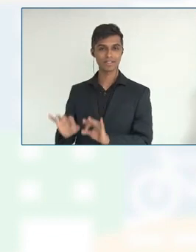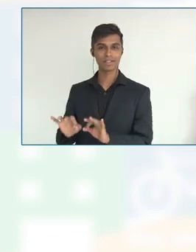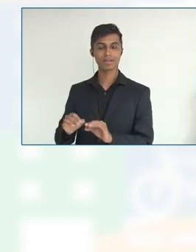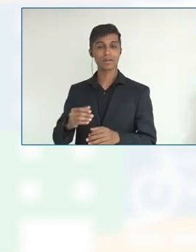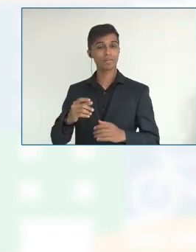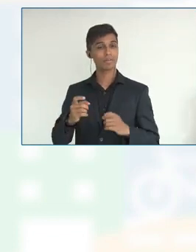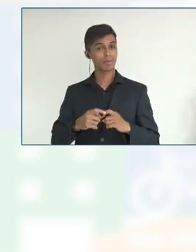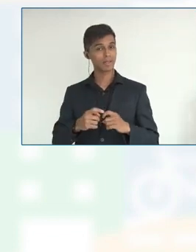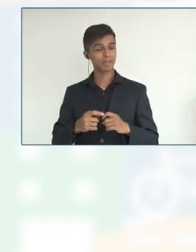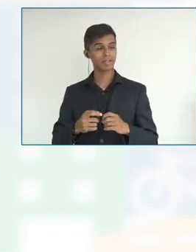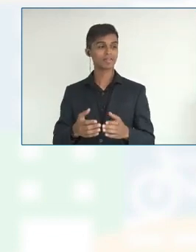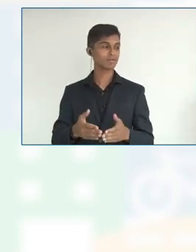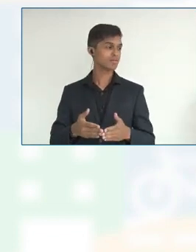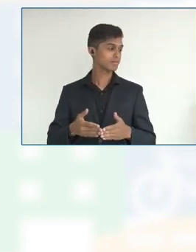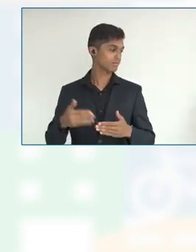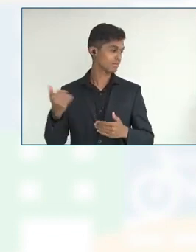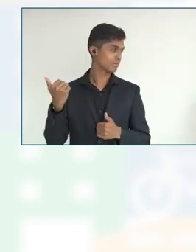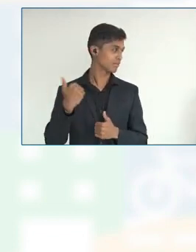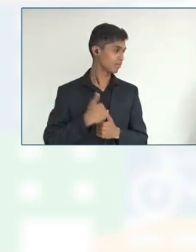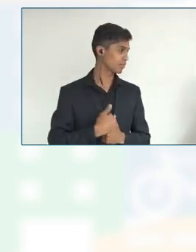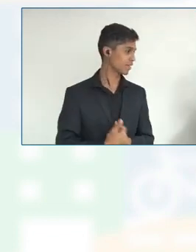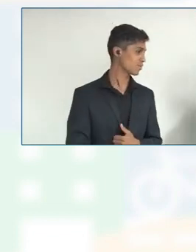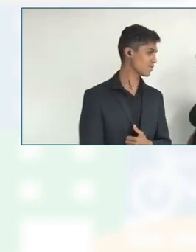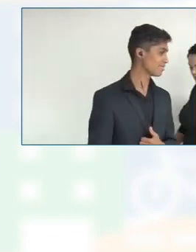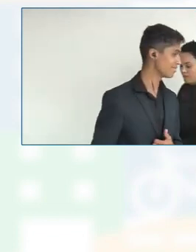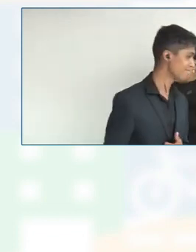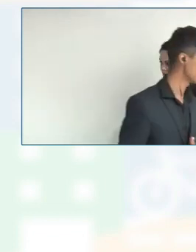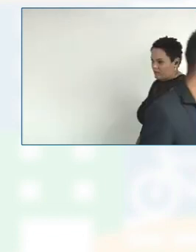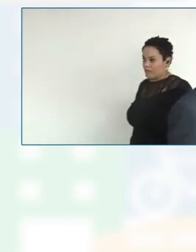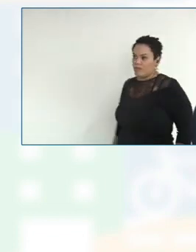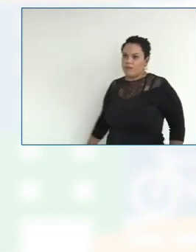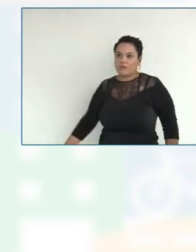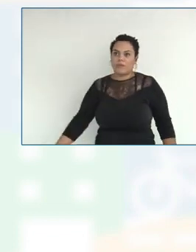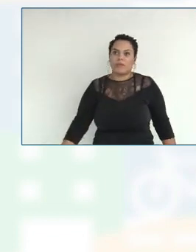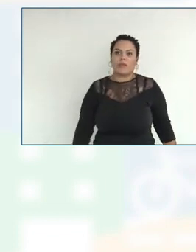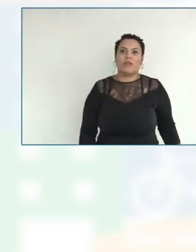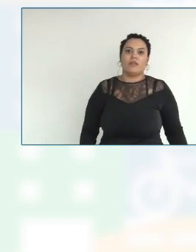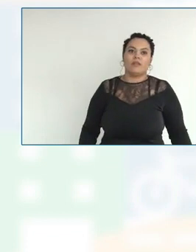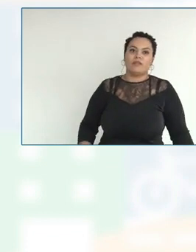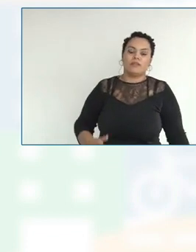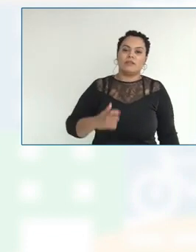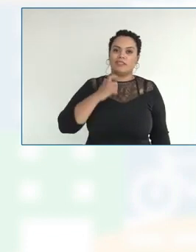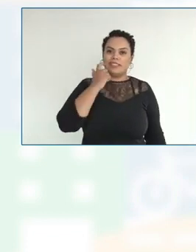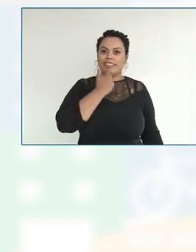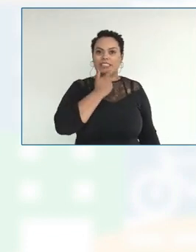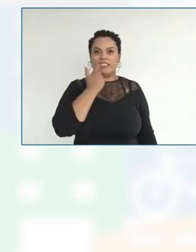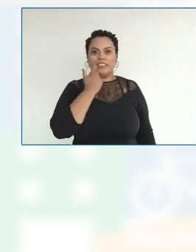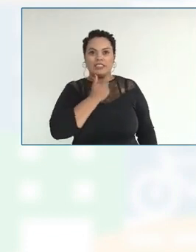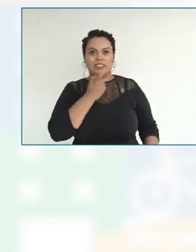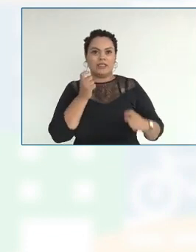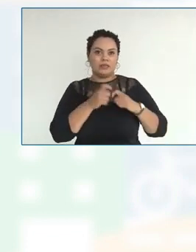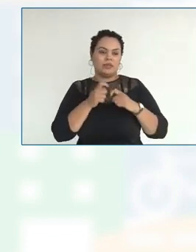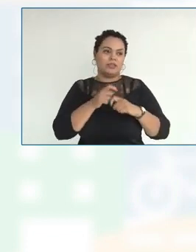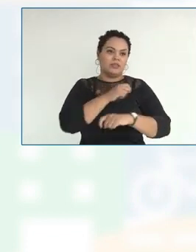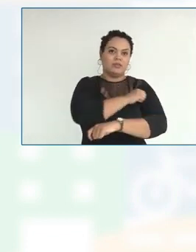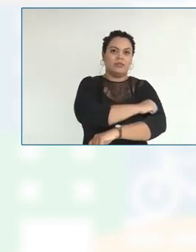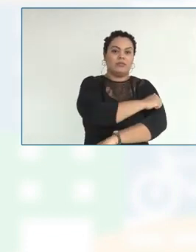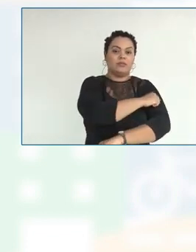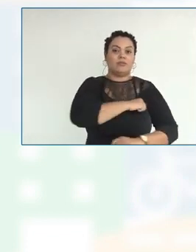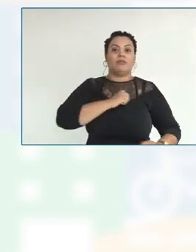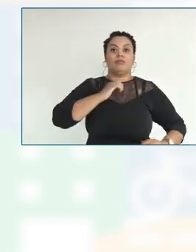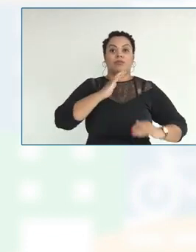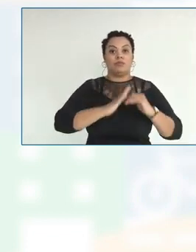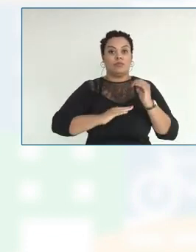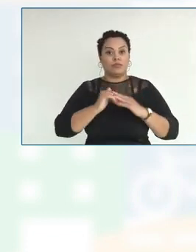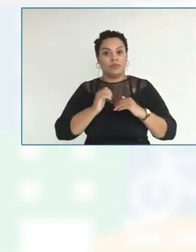médico, farmacêutico, enfermeiro, dentista, biólogo, ou seja, um profissional de nível